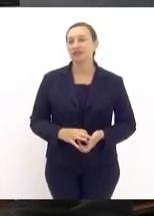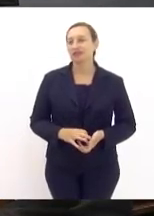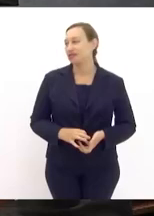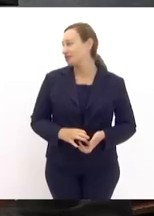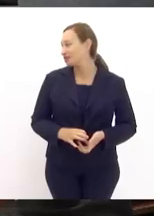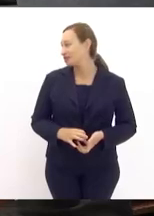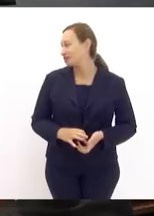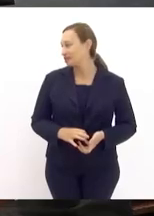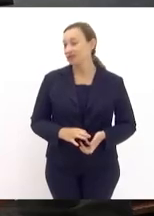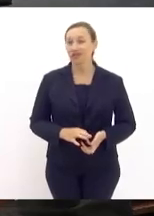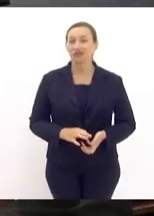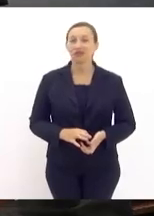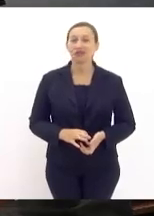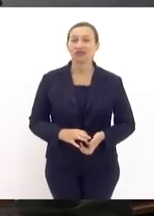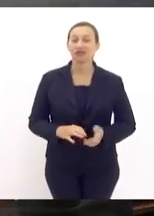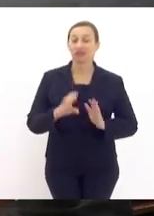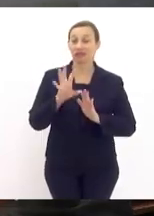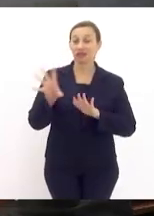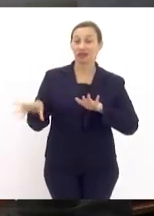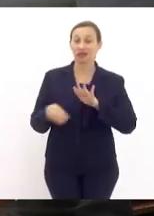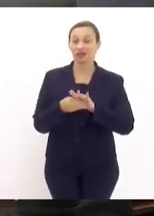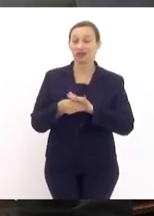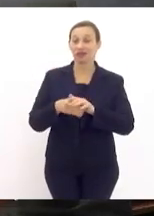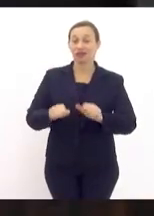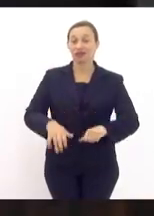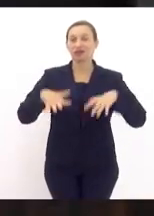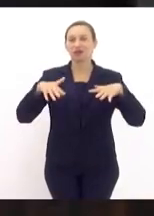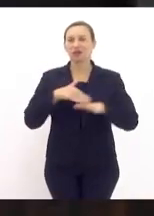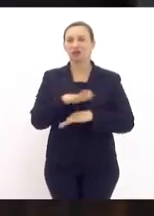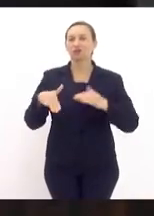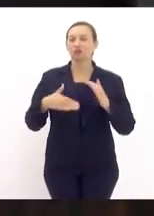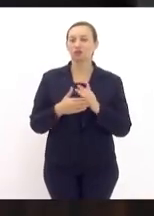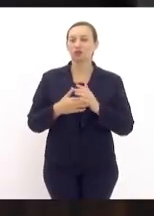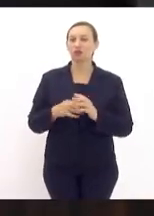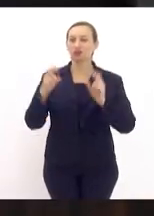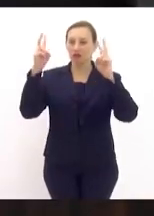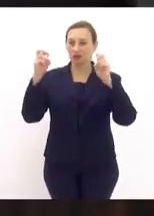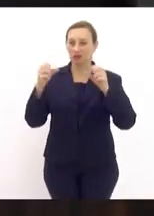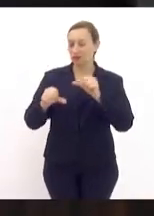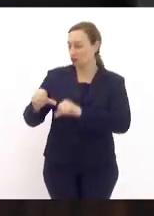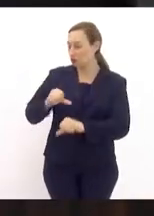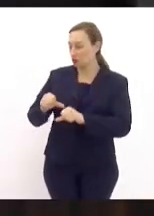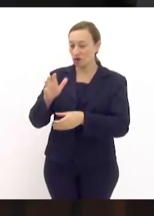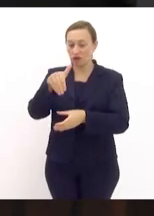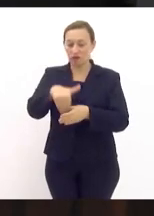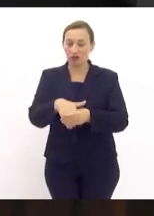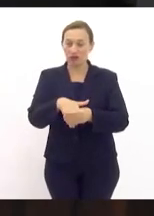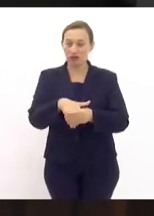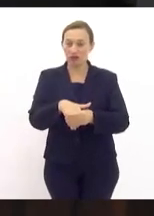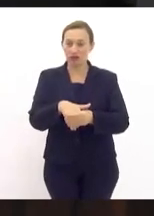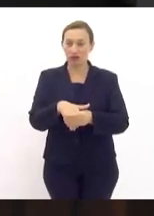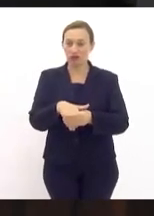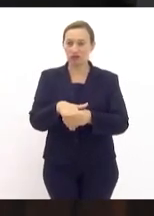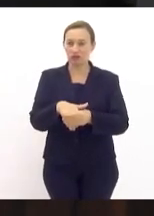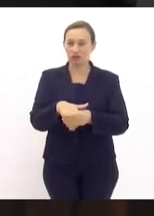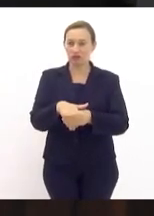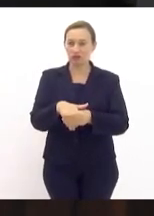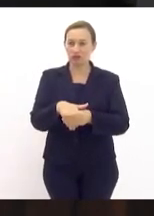Ficam prejudicadas as emendas de plenário com todos os pareceres contrários. Em votação,